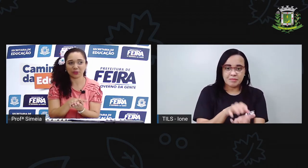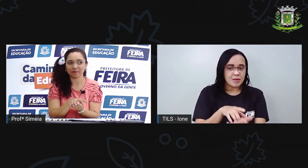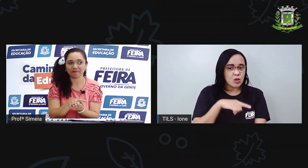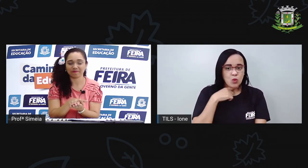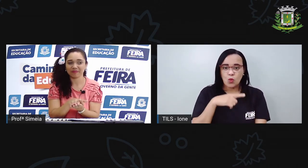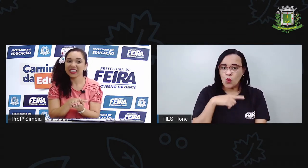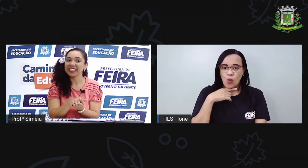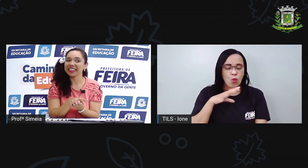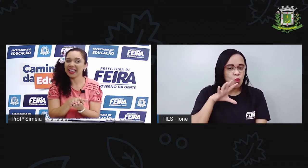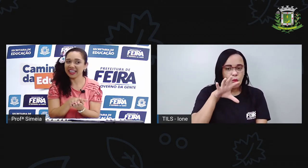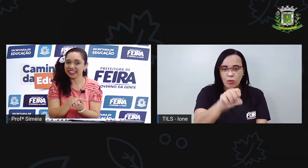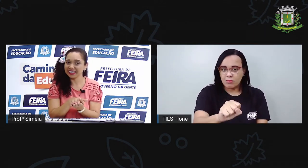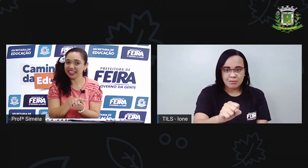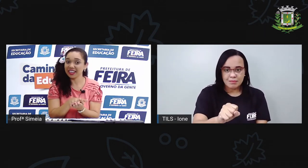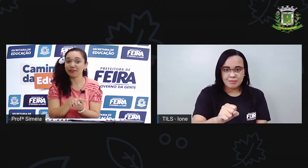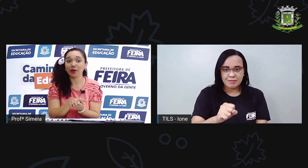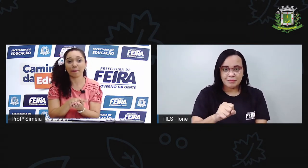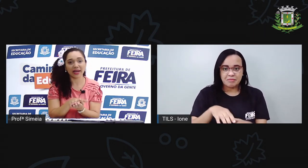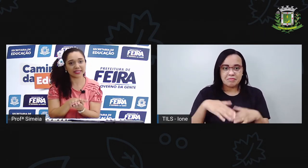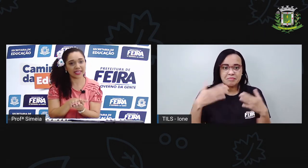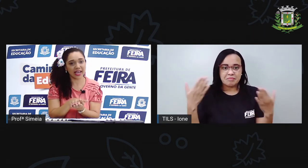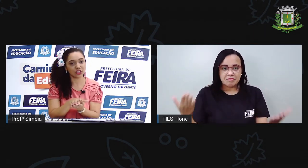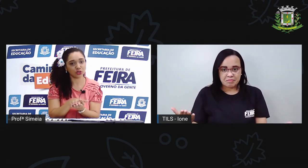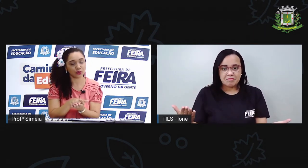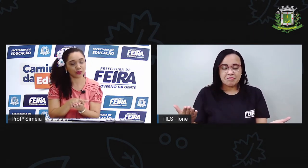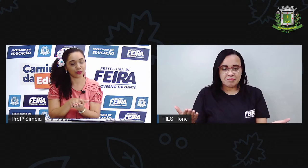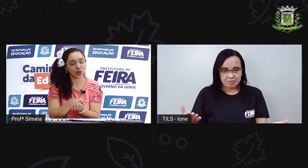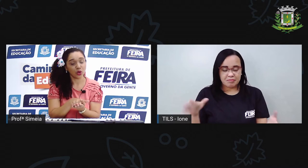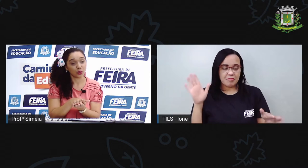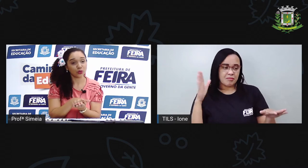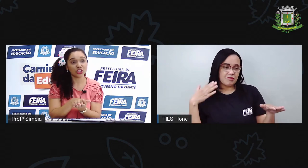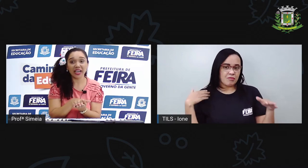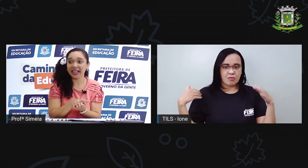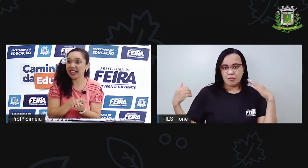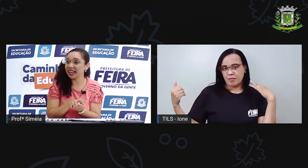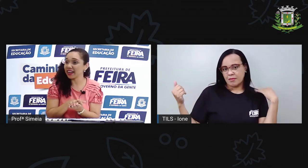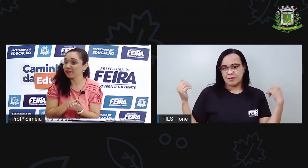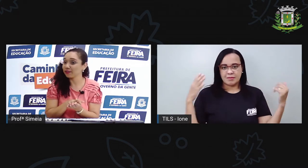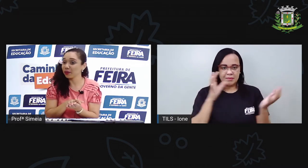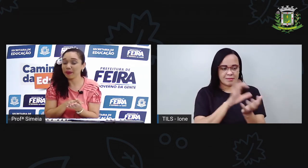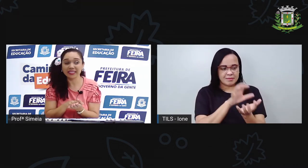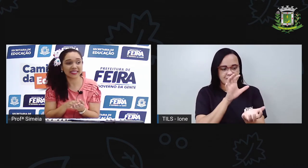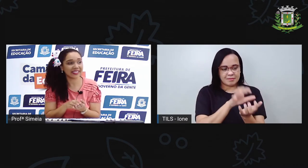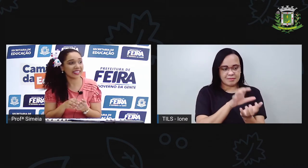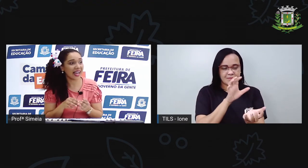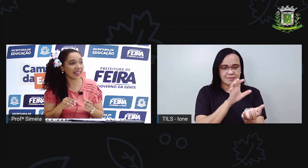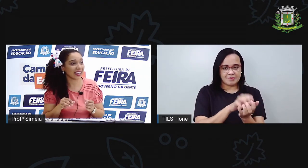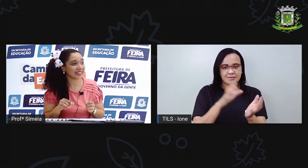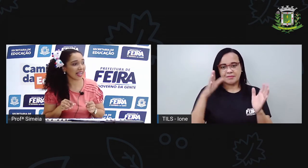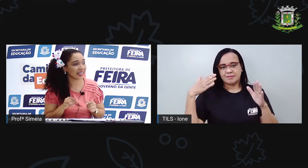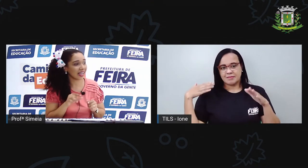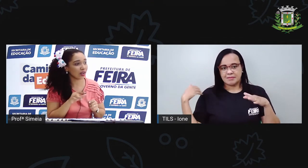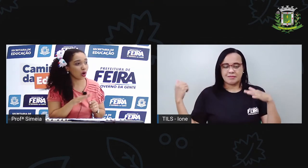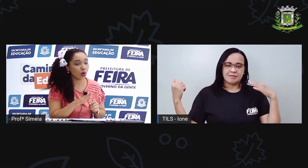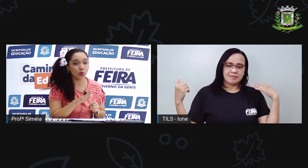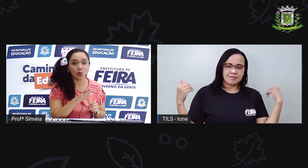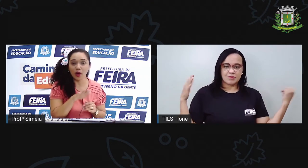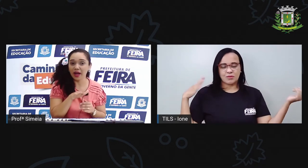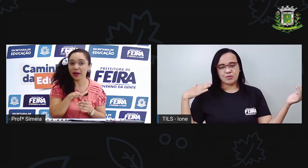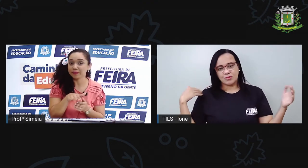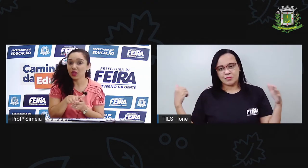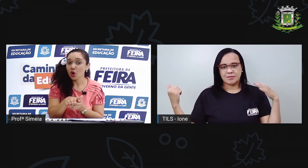pegar o peixinho E aí ele foi passear de novo o jacaré foi passear lá na